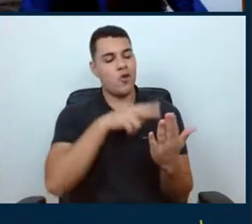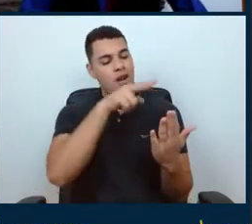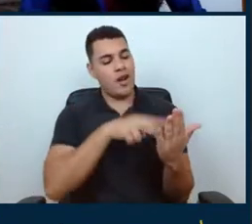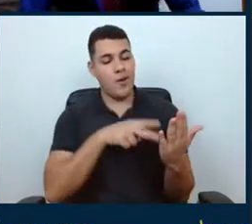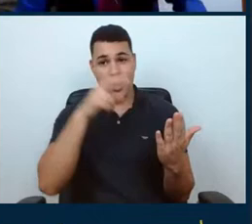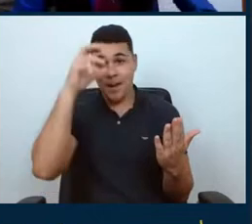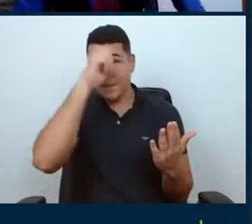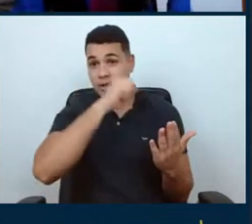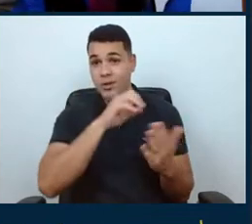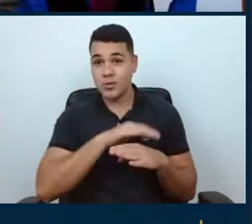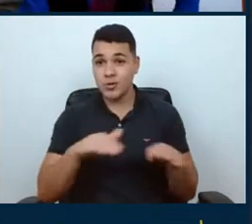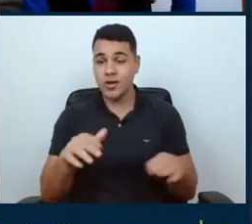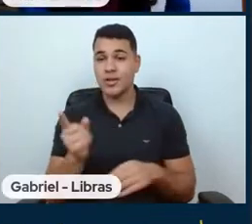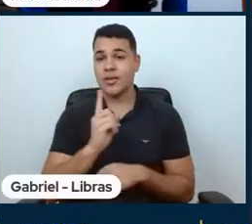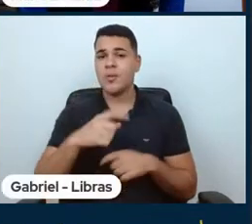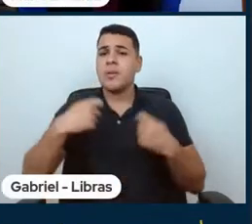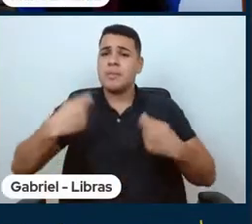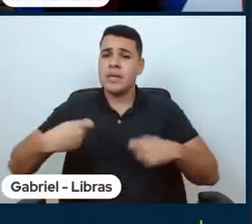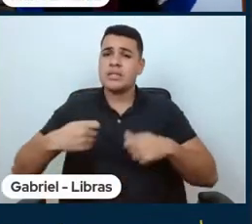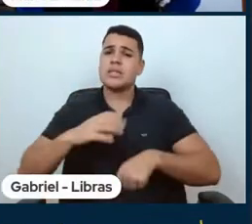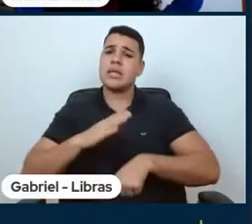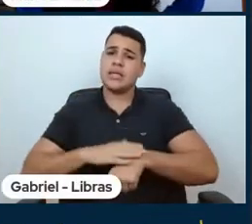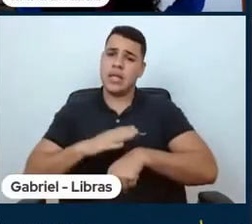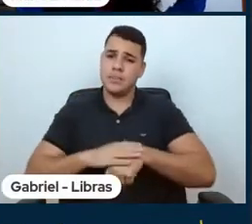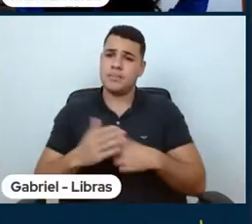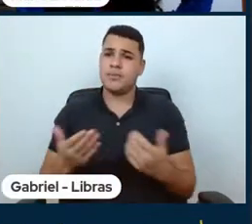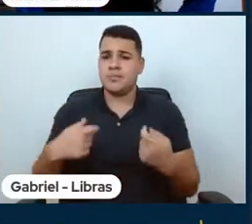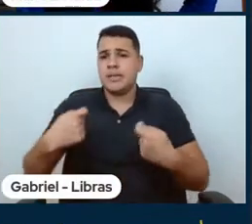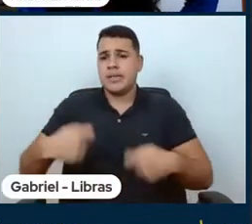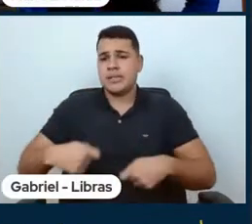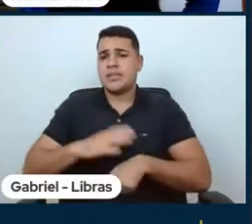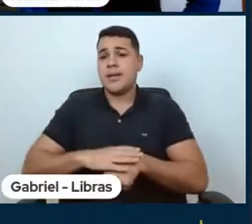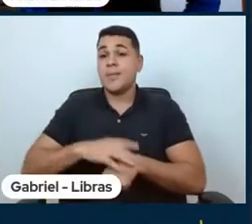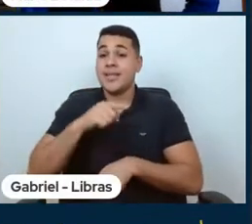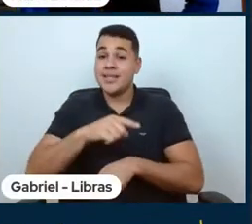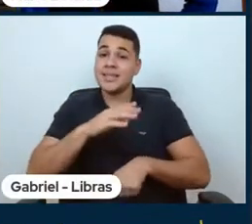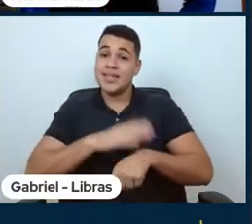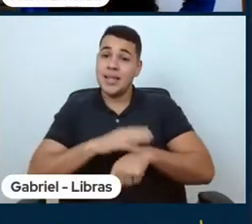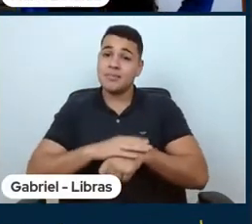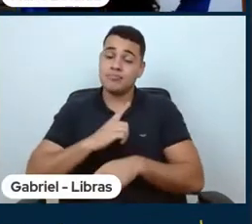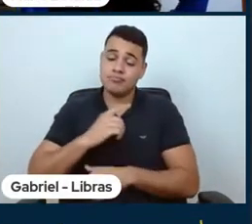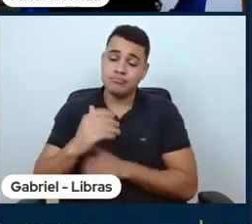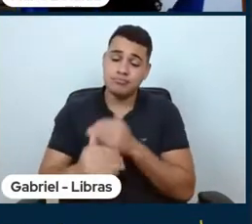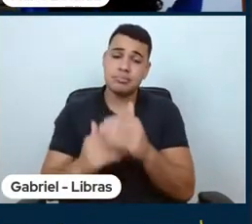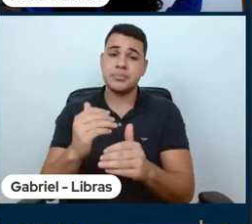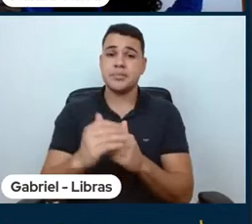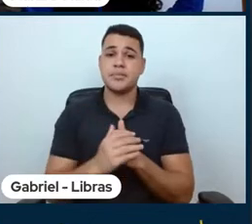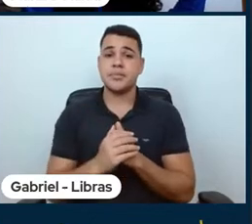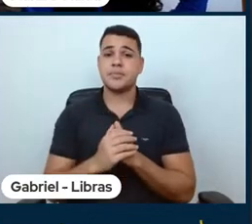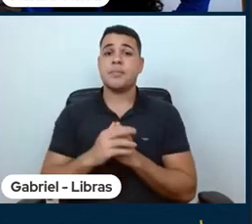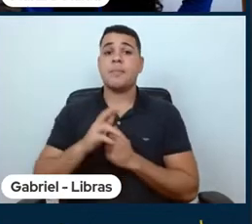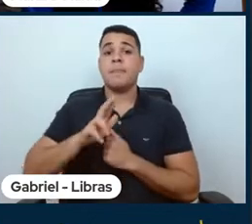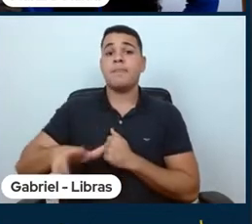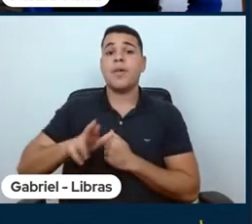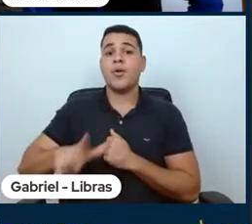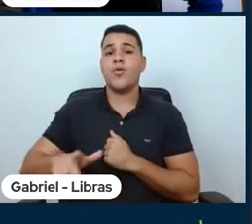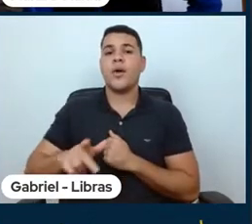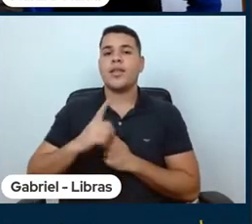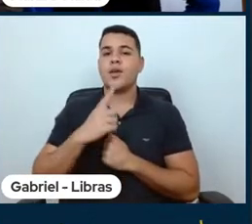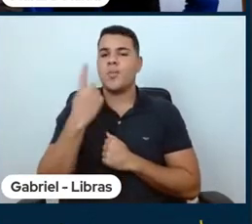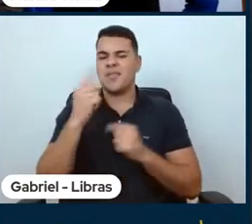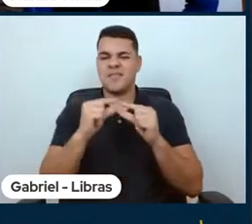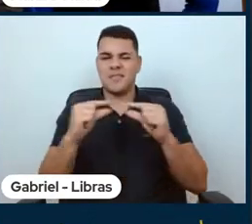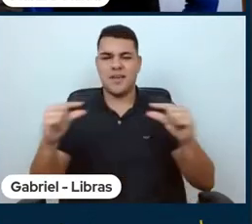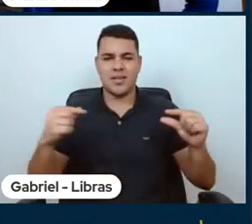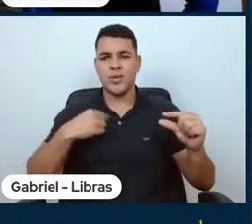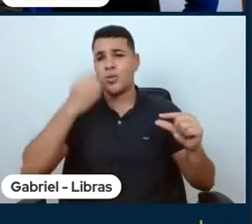né? E faz a diferença, né? Mas não é que você tá fazendo. Tem uma fala, eu não lembro de quem que é